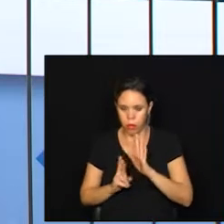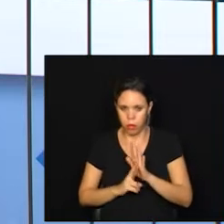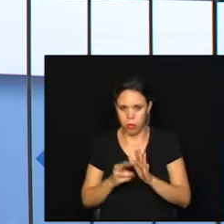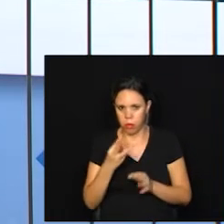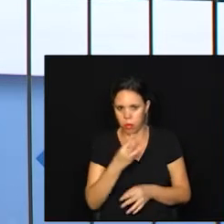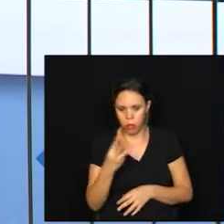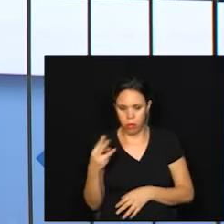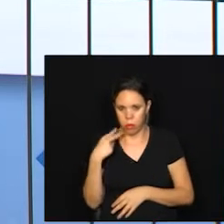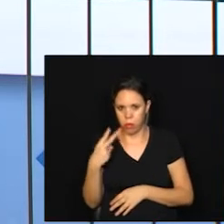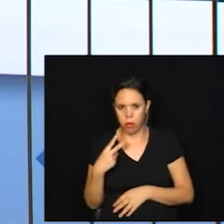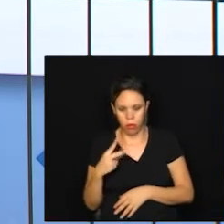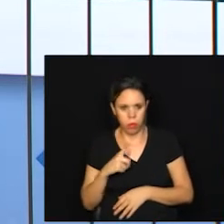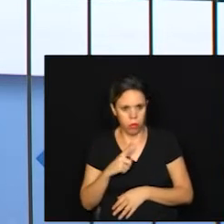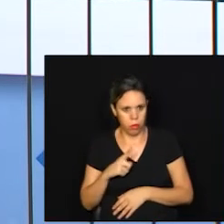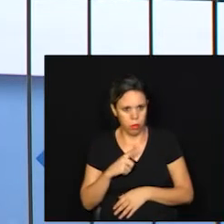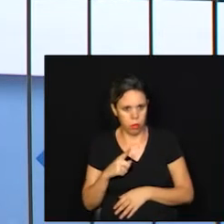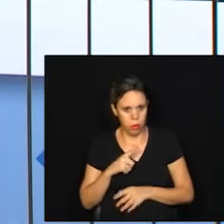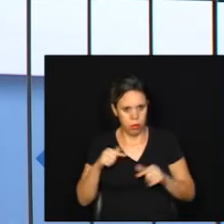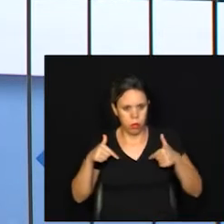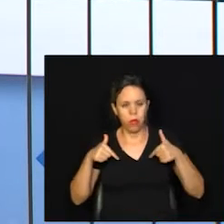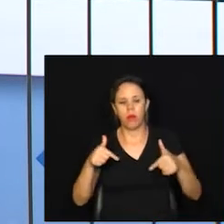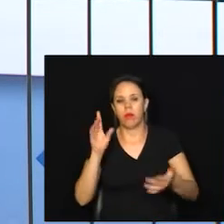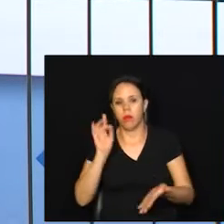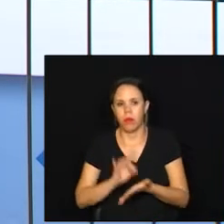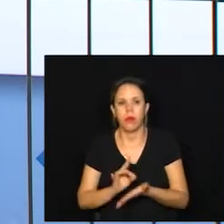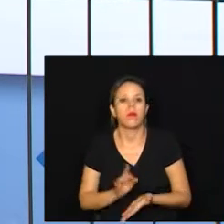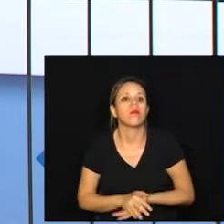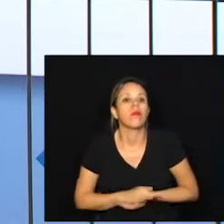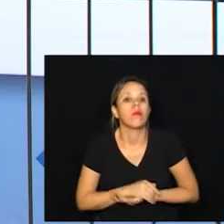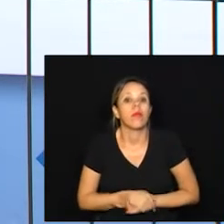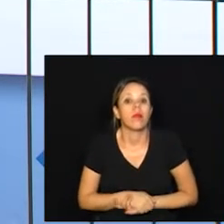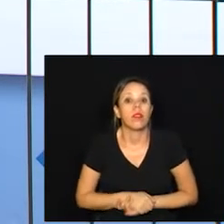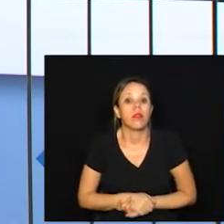33 vereadores, que haja uma ação mais efetiva.